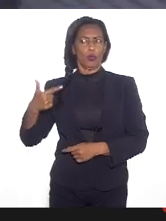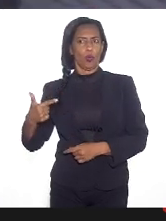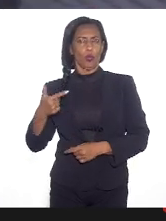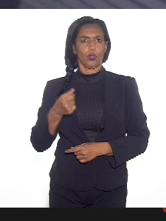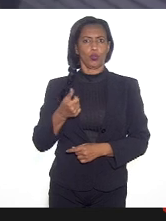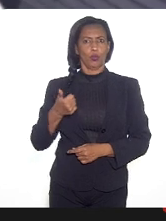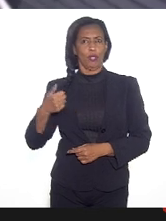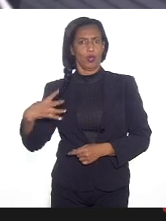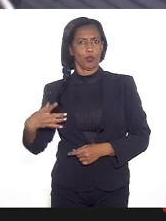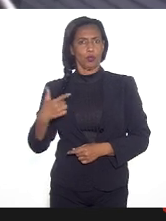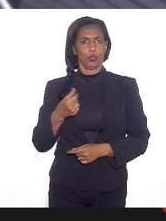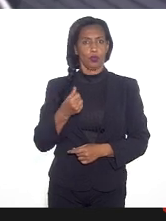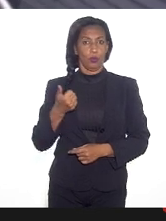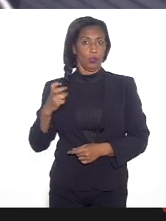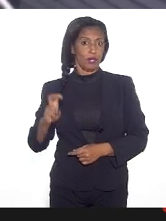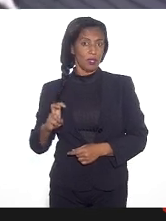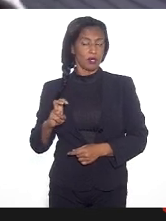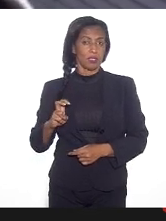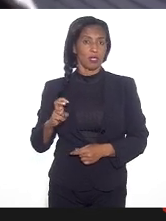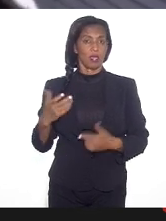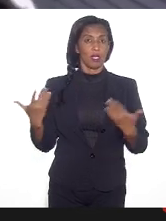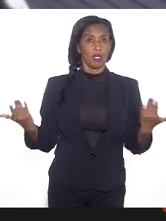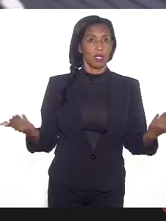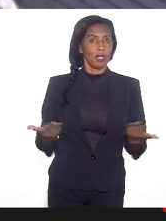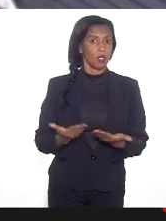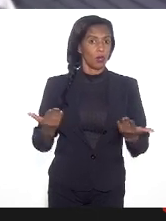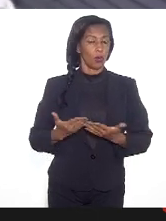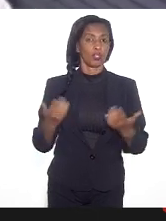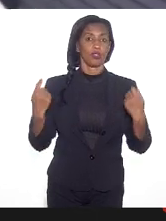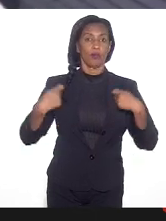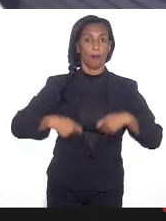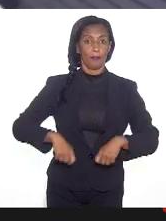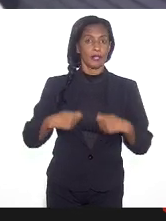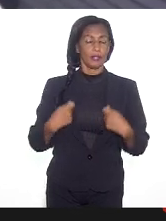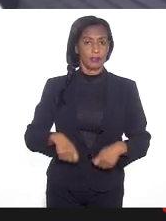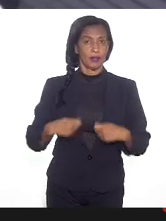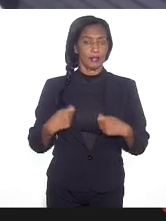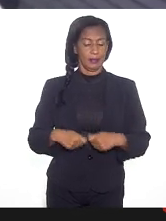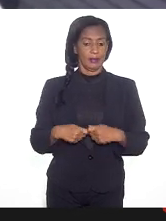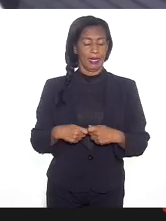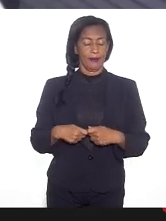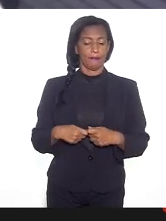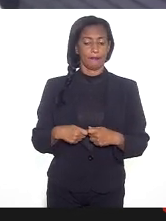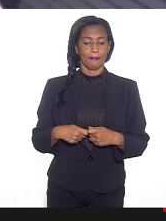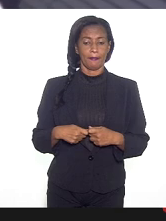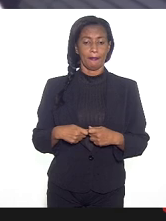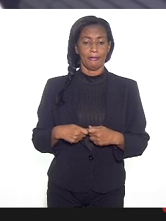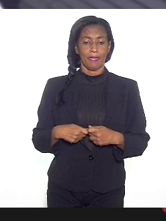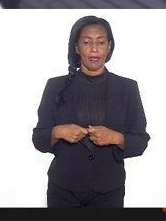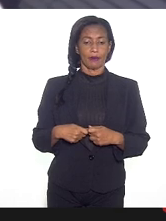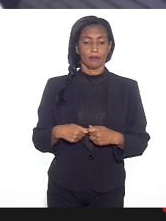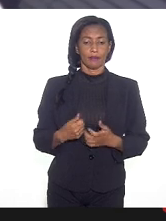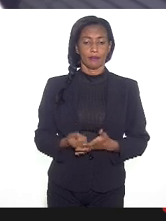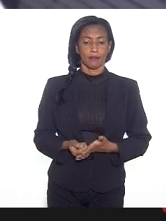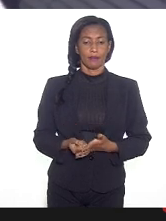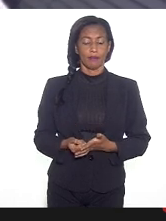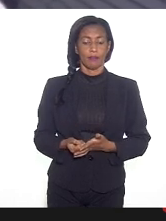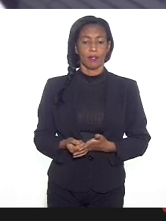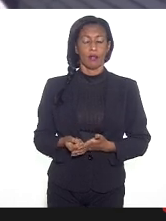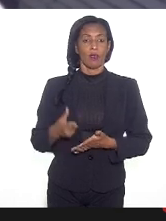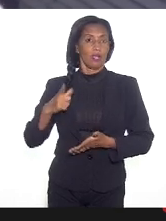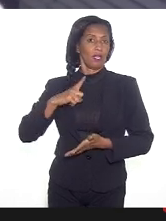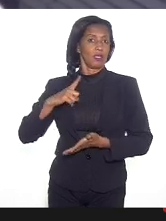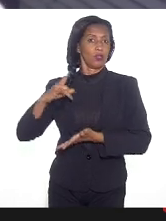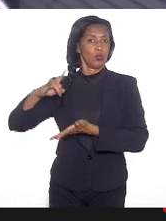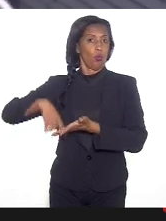em 2015, e que hoje ainda vão precisar reativar esse certame para